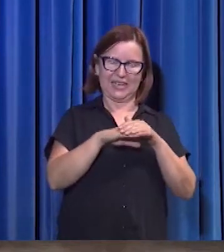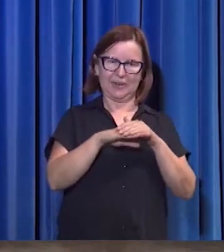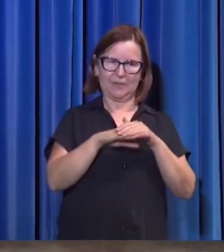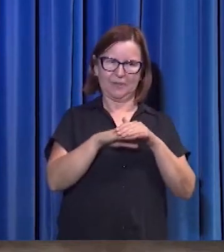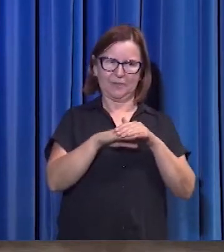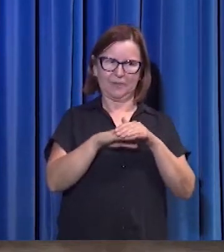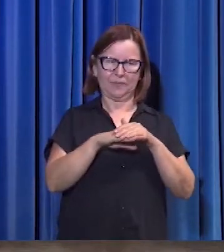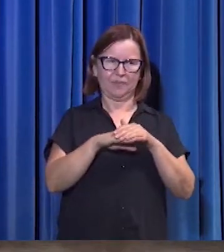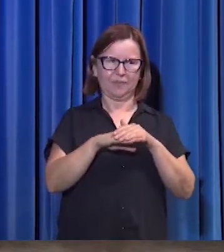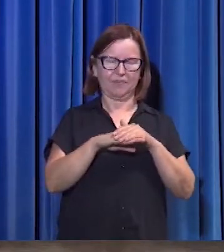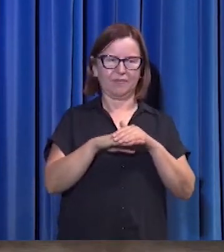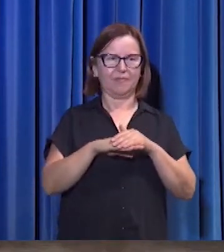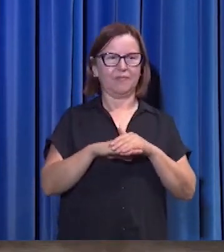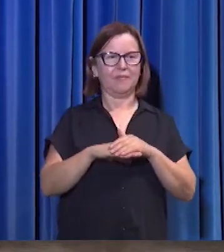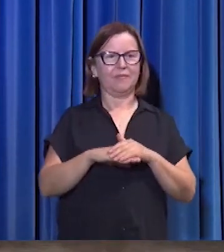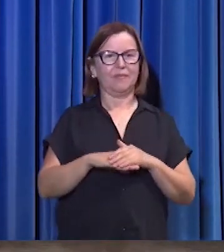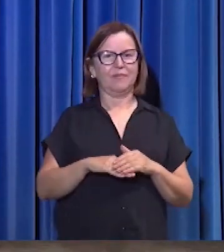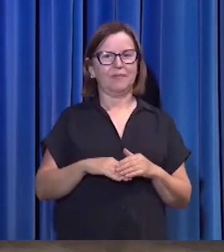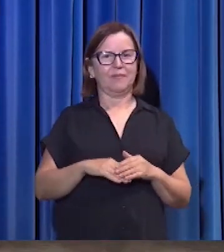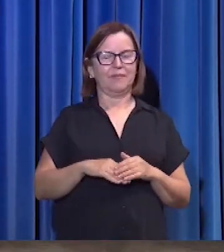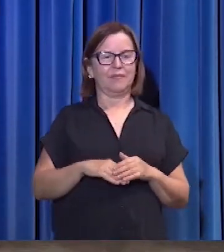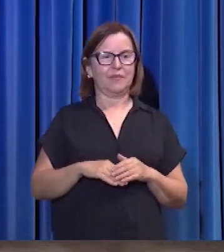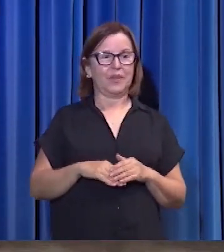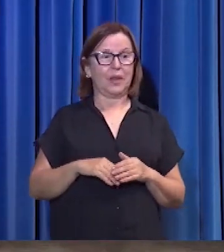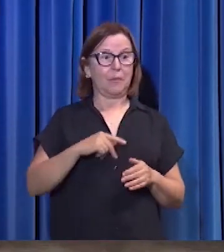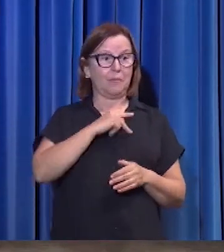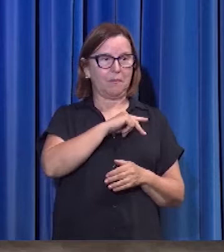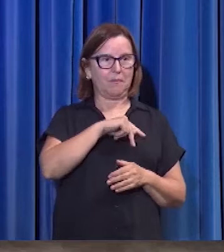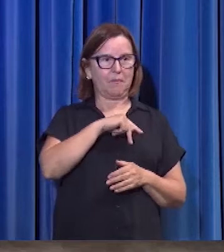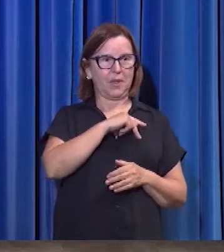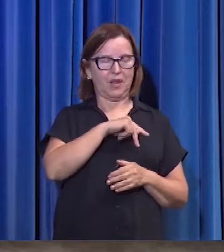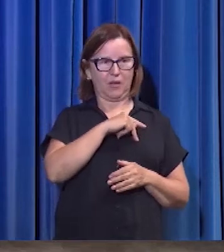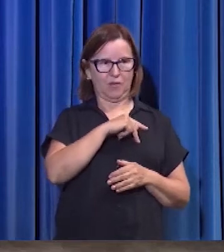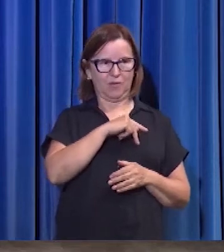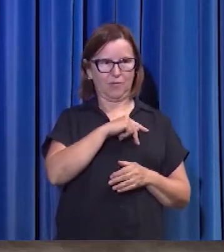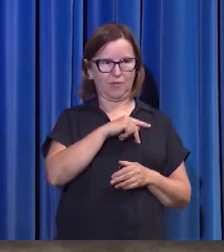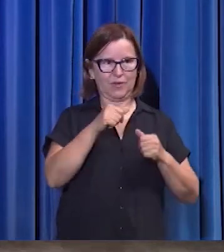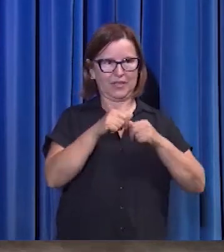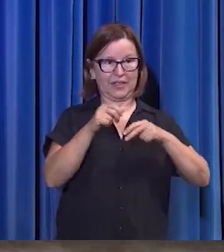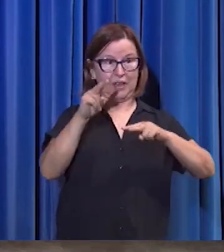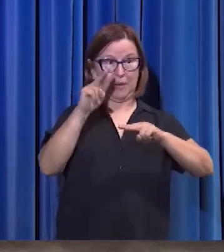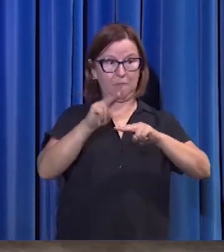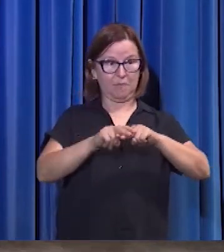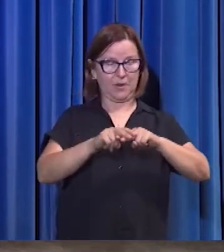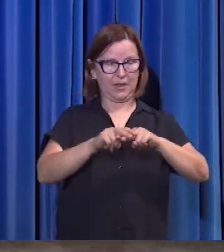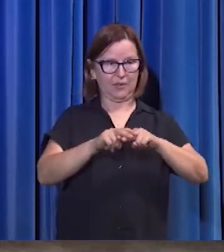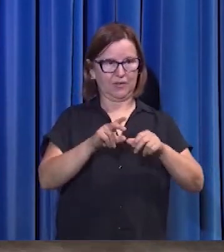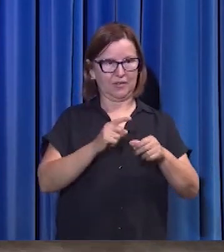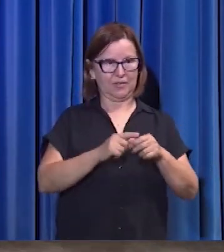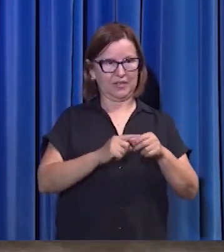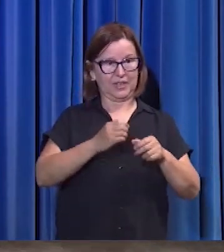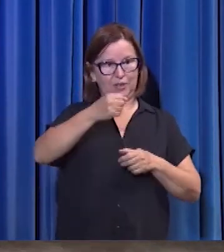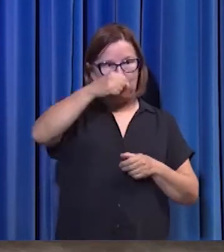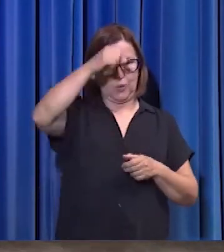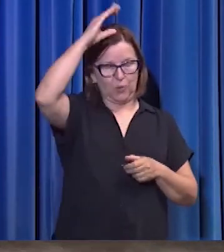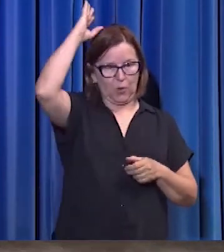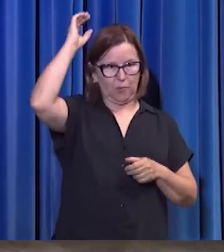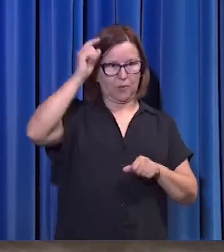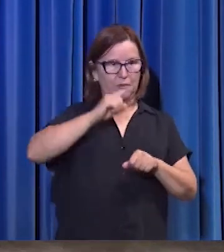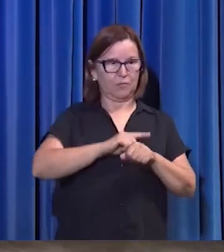militar. E Paulo estava preso em Roma quando ele escreveu esta